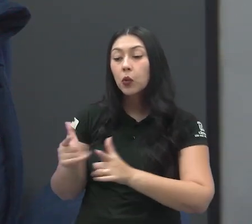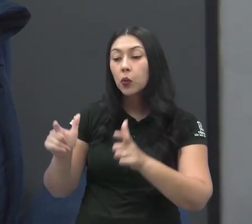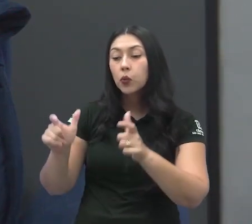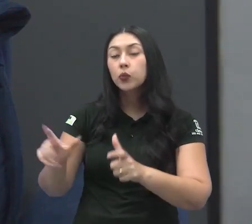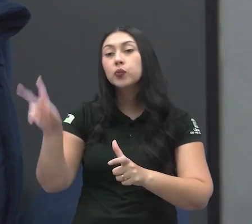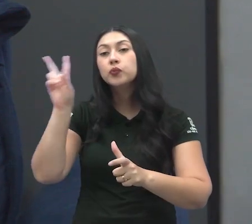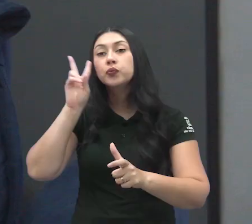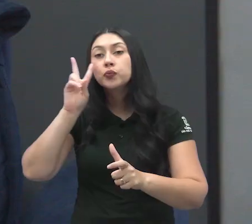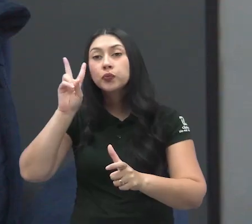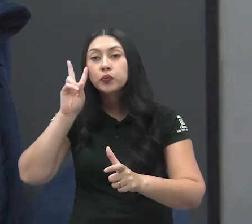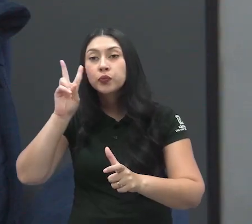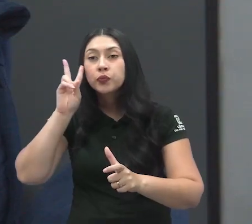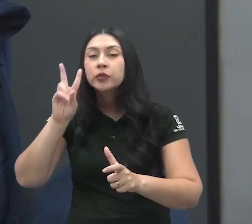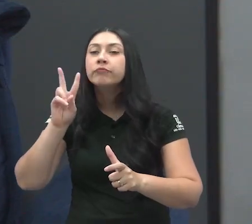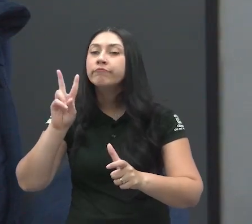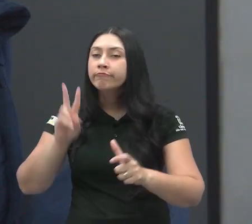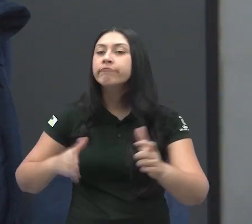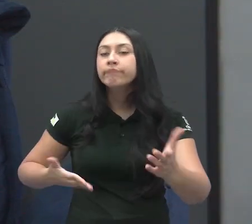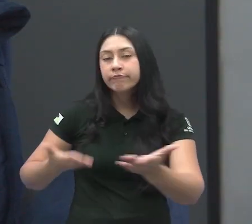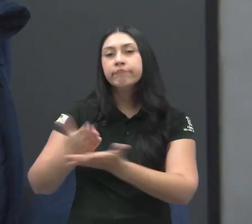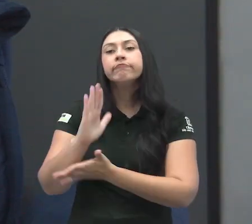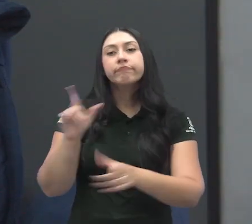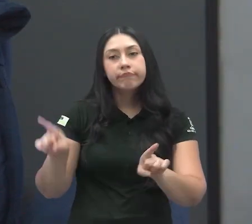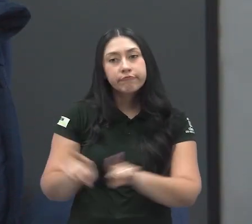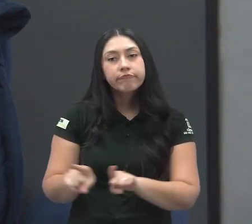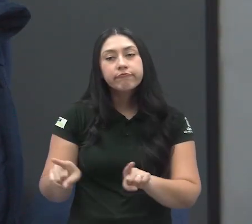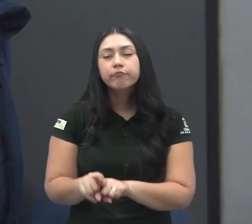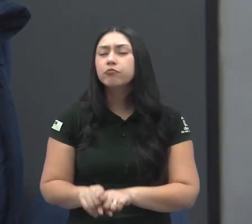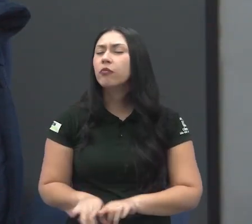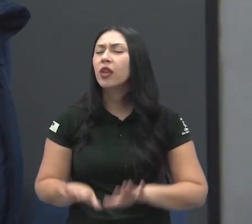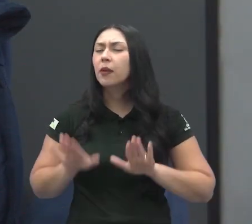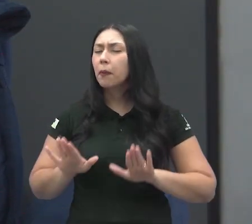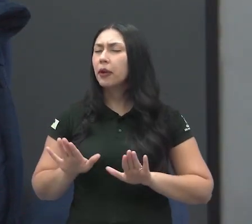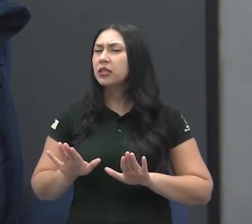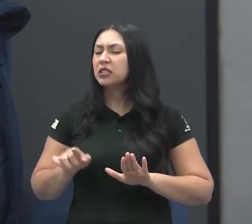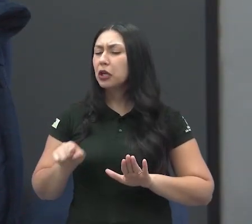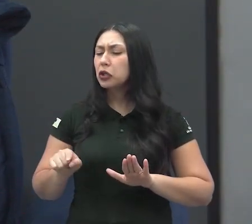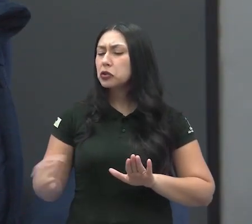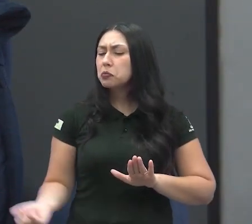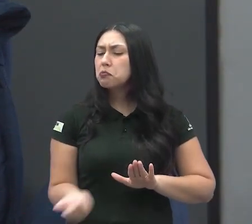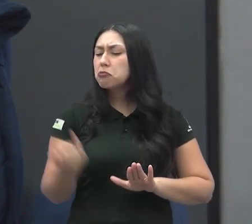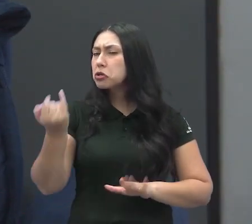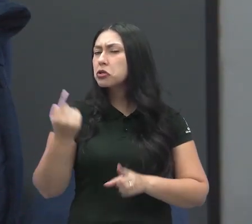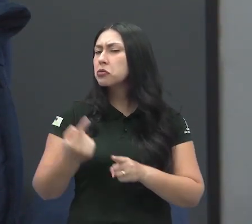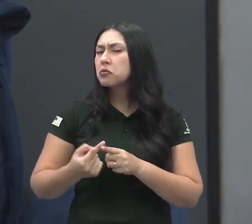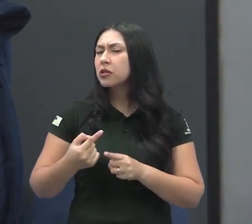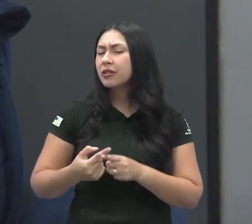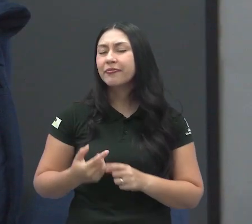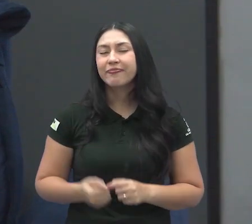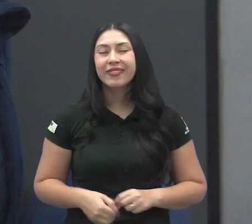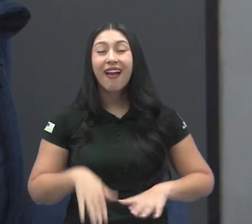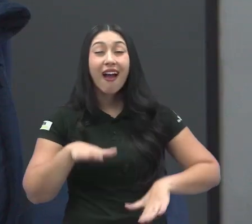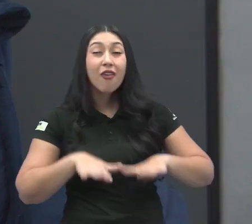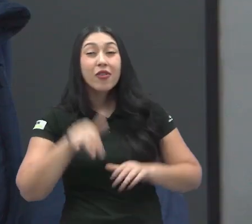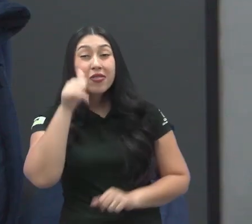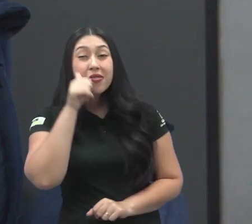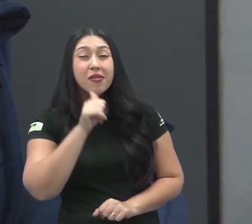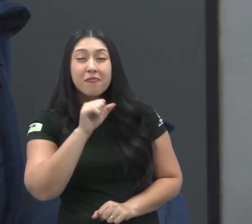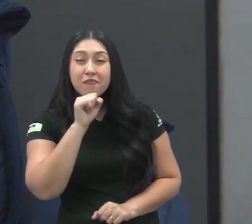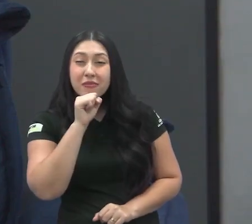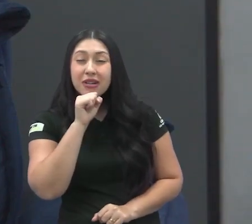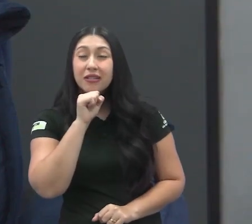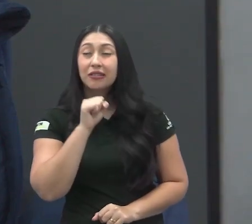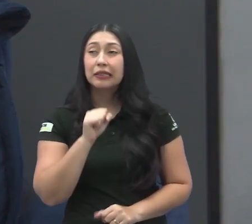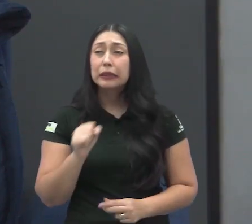aconteçam esses sepultamentos, também foi um projeto aprovado. E por que é importante o memorial? Porque eu entendo que muitas vezes a mãe, por um problema